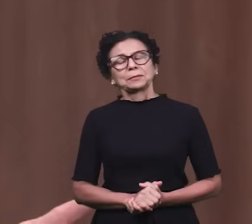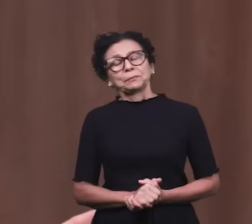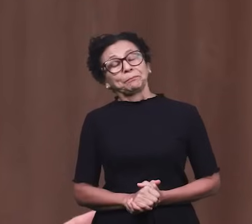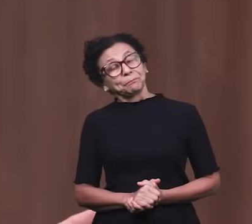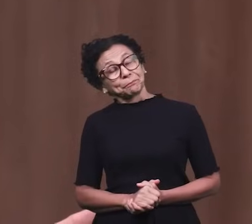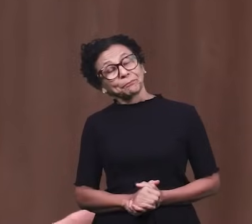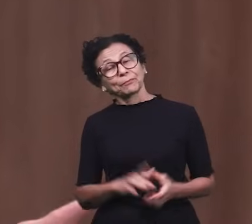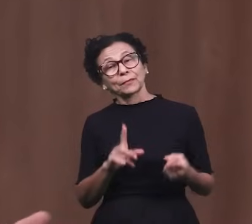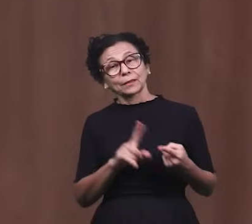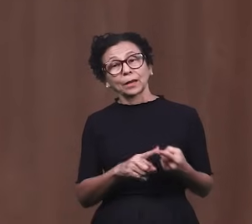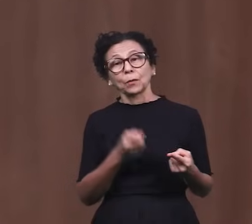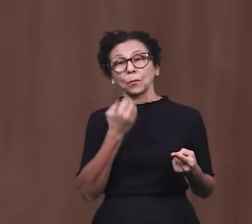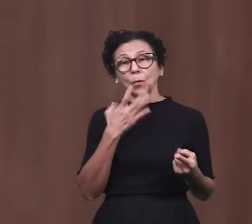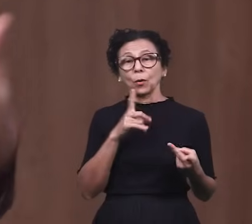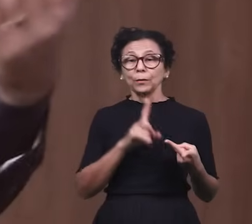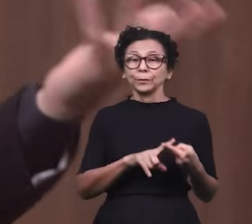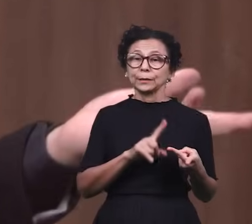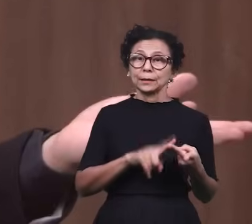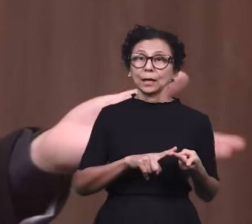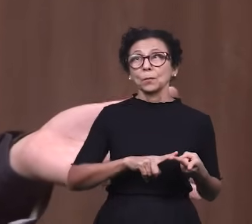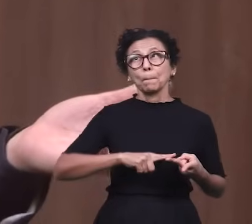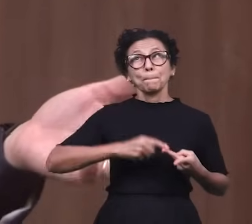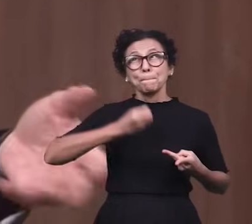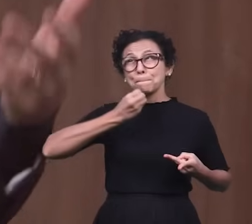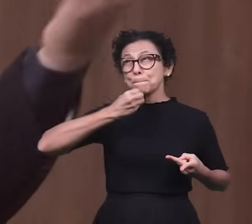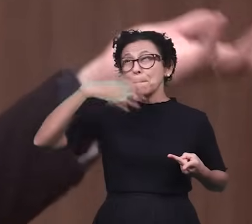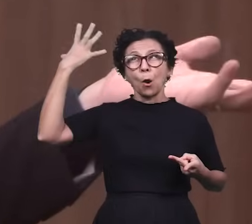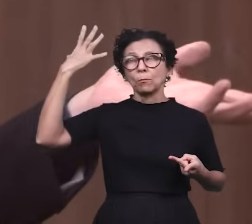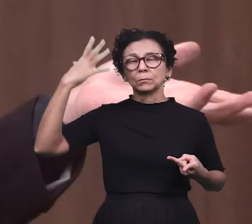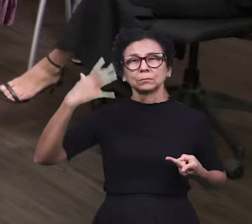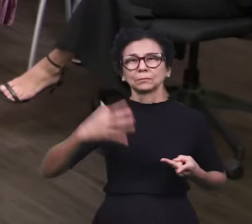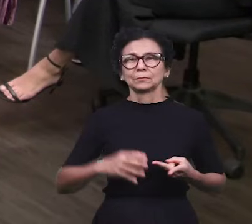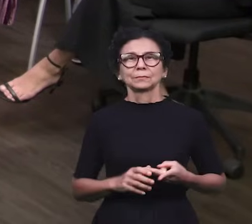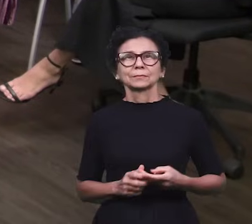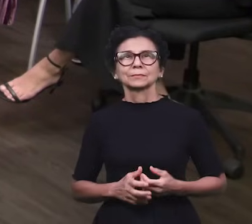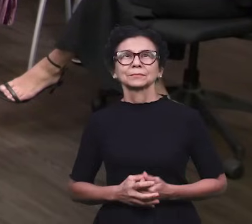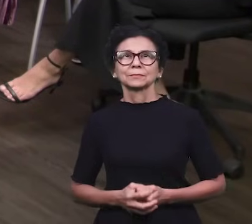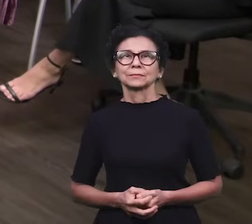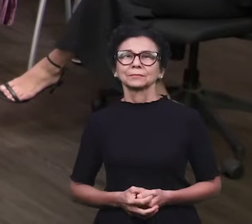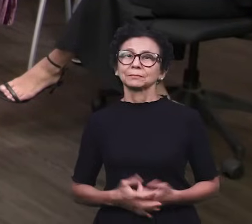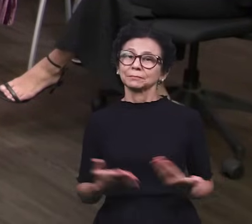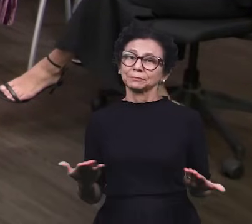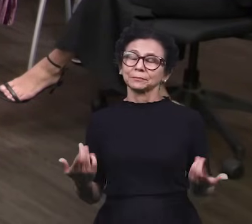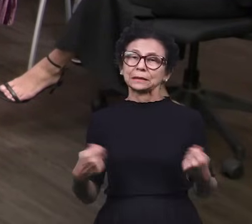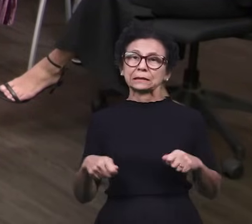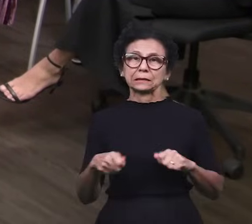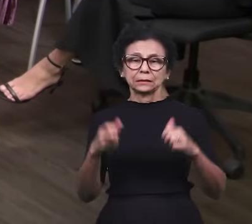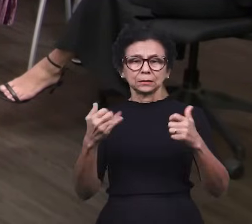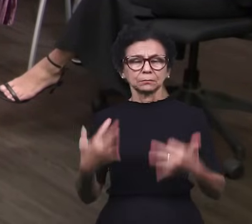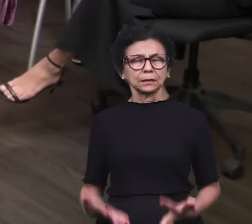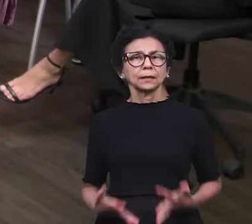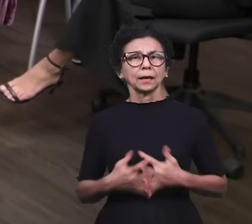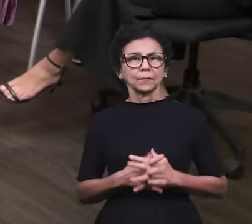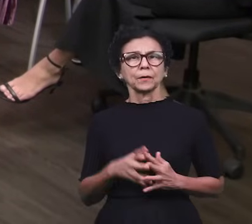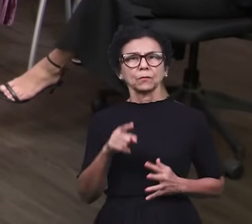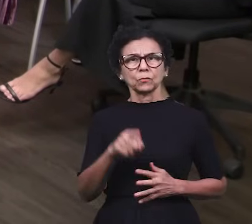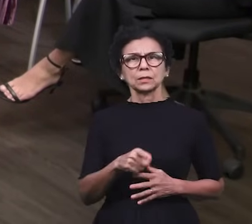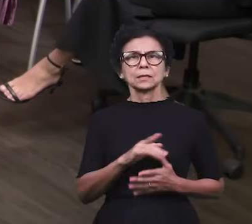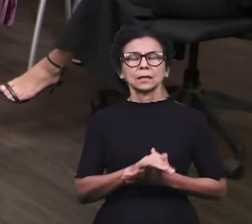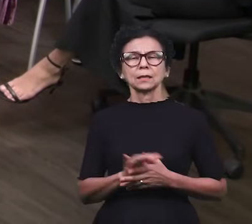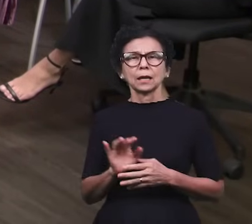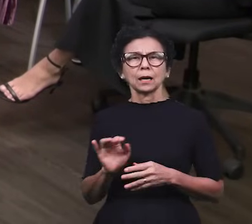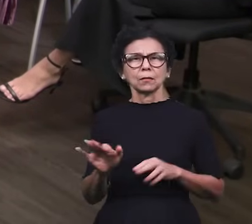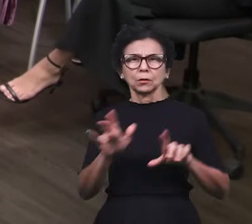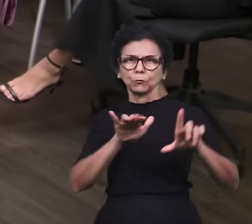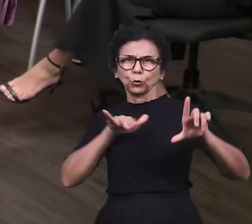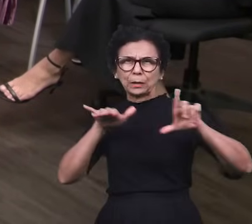sabe que tem os dois lados. Tem um lado bom e tem um lado não tão bom. Que nem precisa ser ruim, pode ser não tão bom, né? Mas tem que ser citado. E se essa pessoa que você